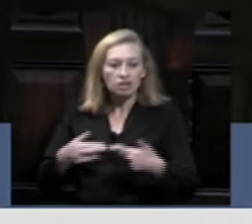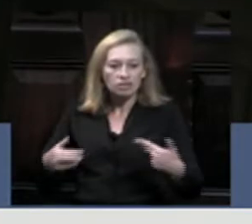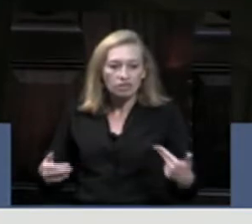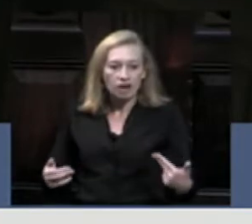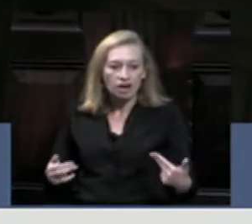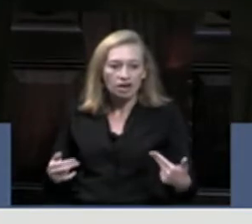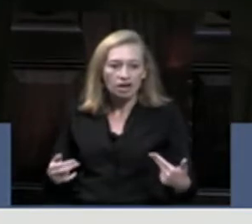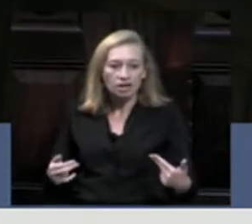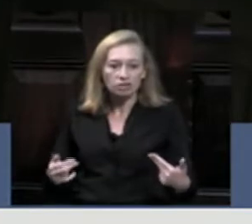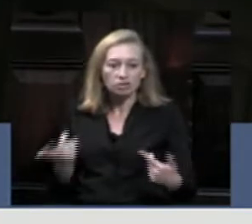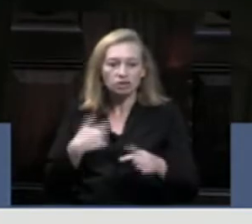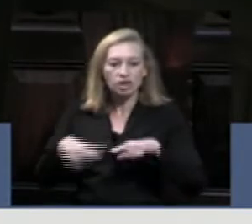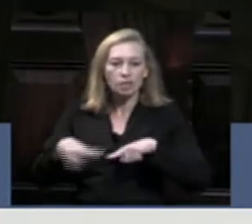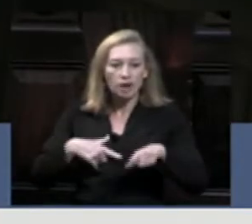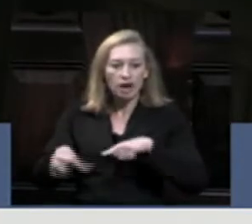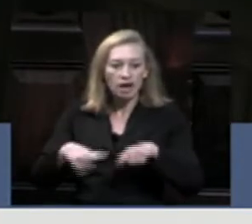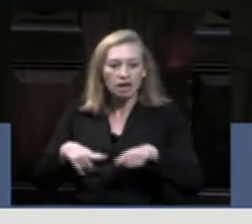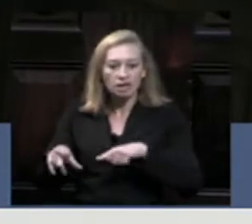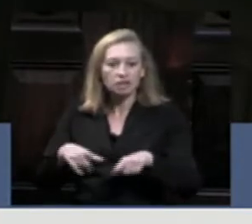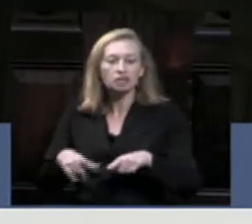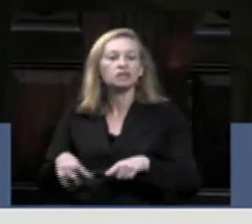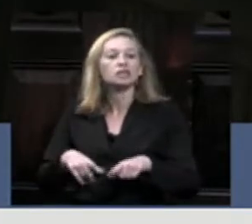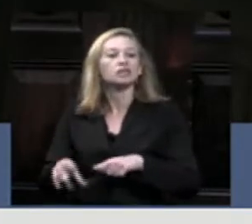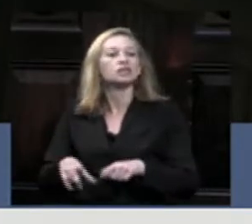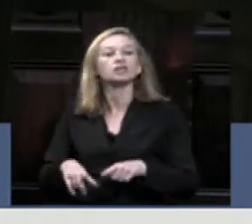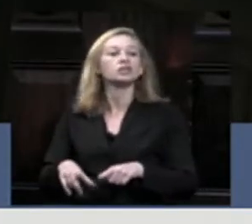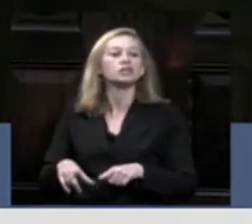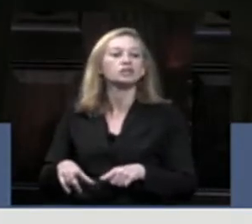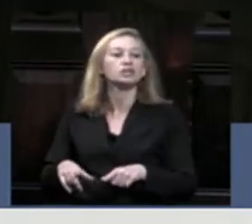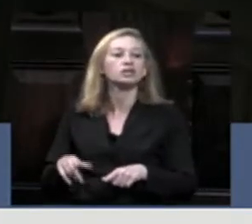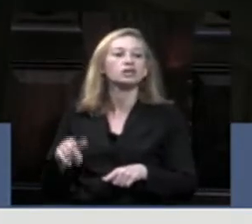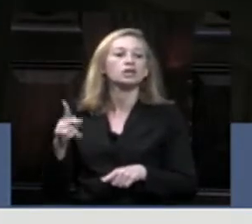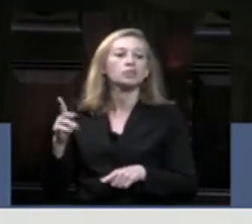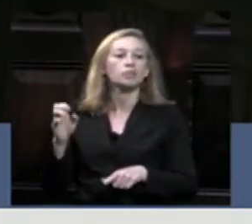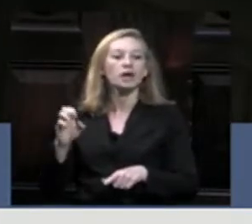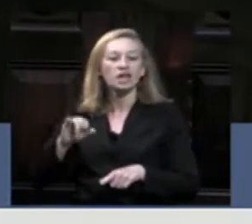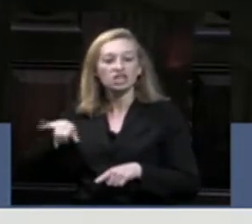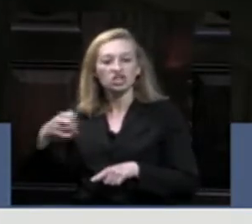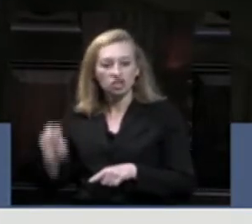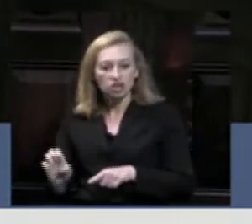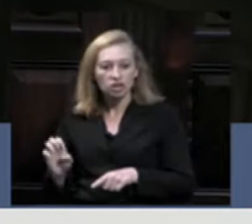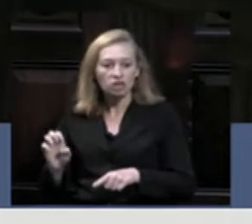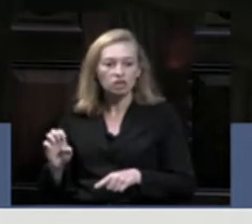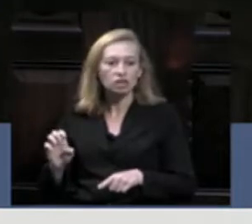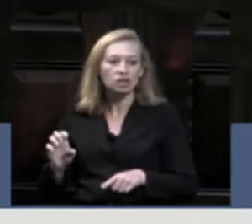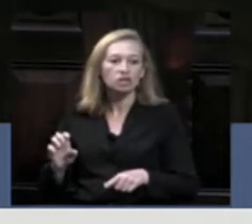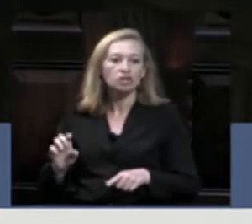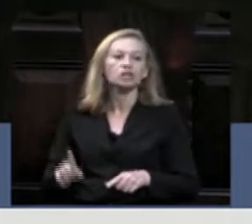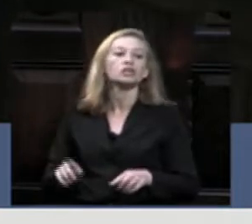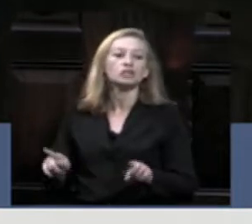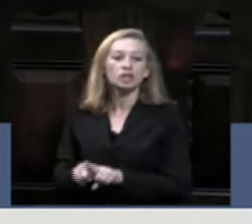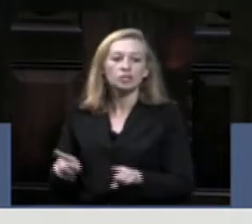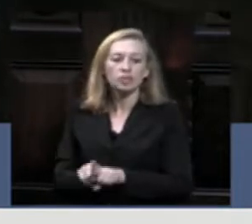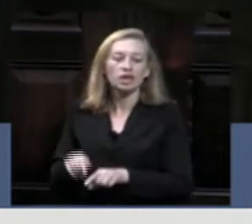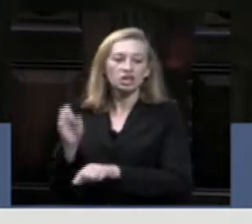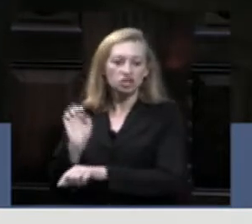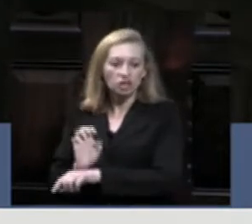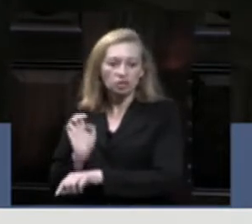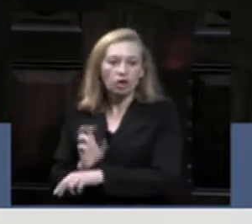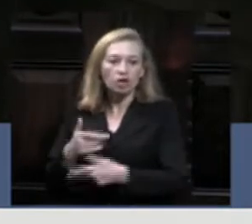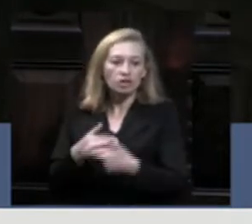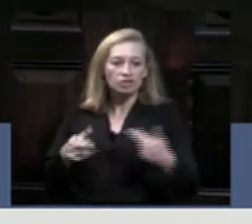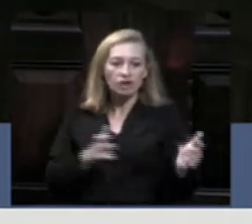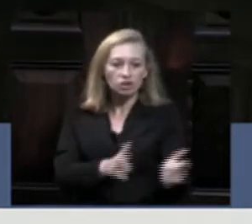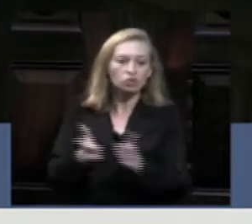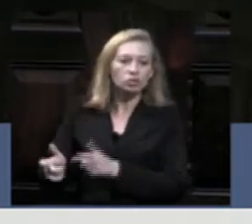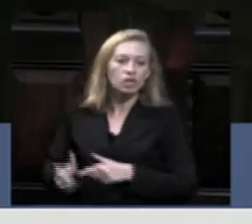brasileiro, CNTE, CONTE, FETER, JAMPED, ANFOP, Fórum Estadual de Educação do Rio de Janeiro, Fórum Nacional Popular